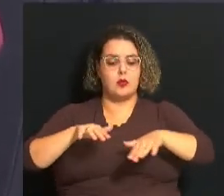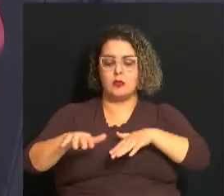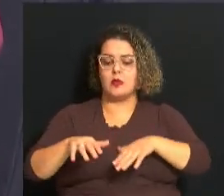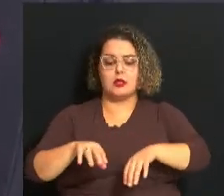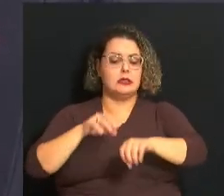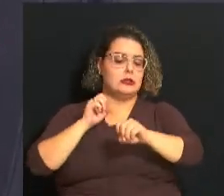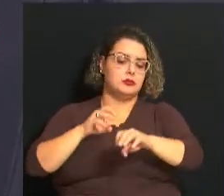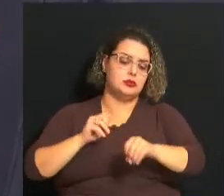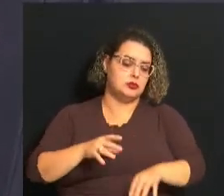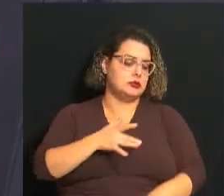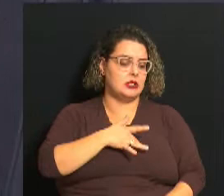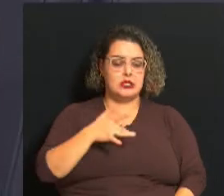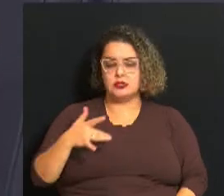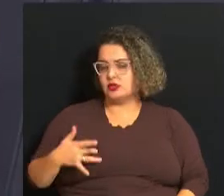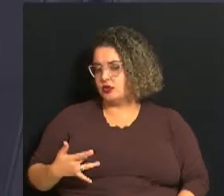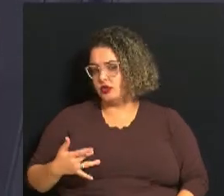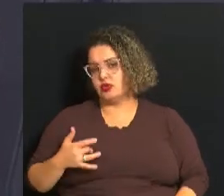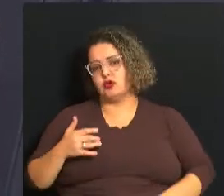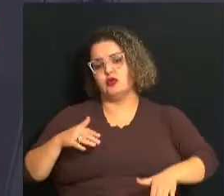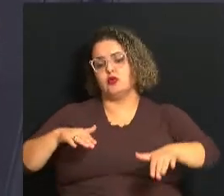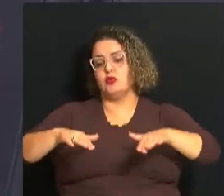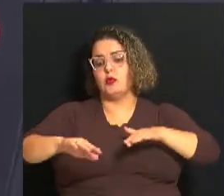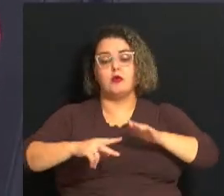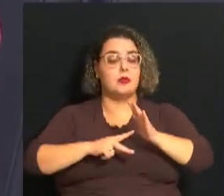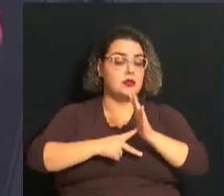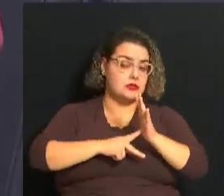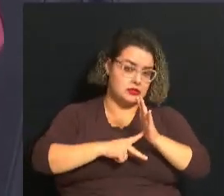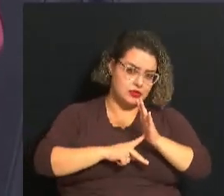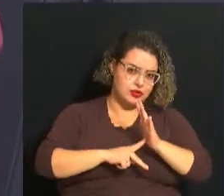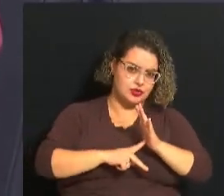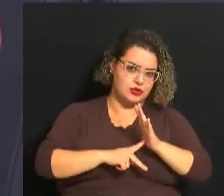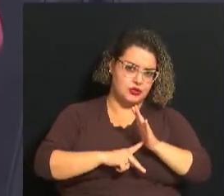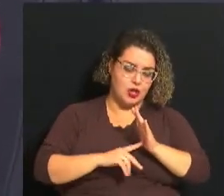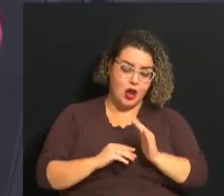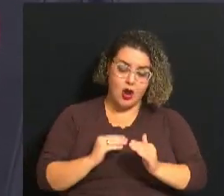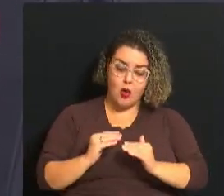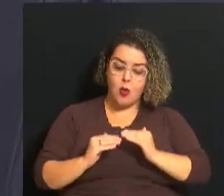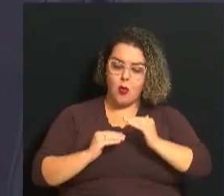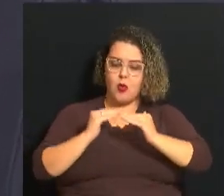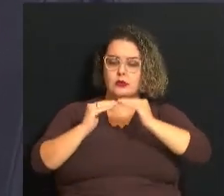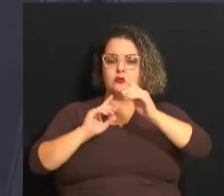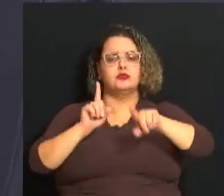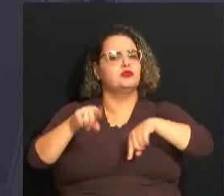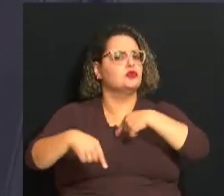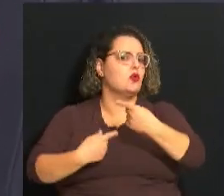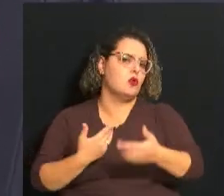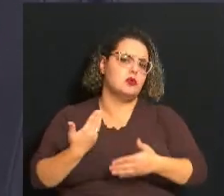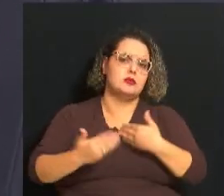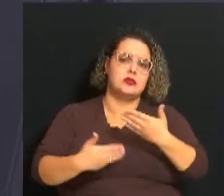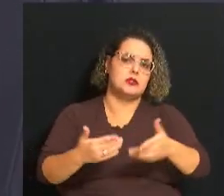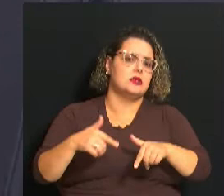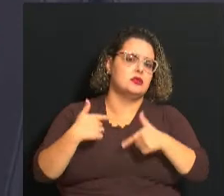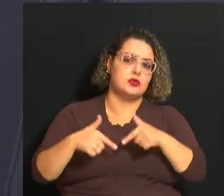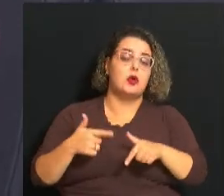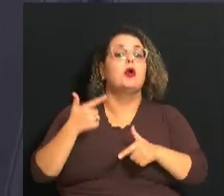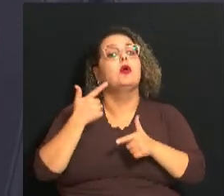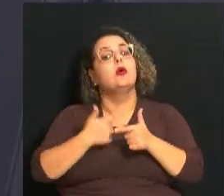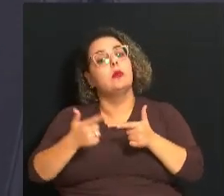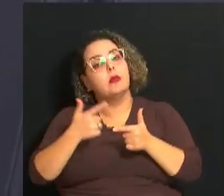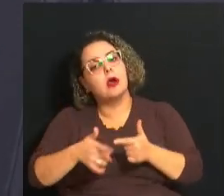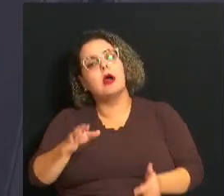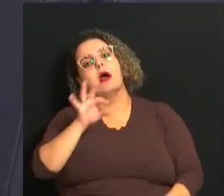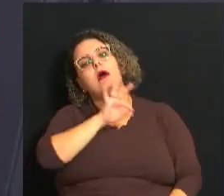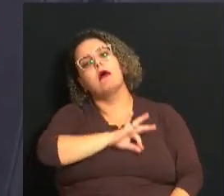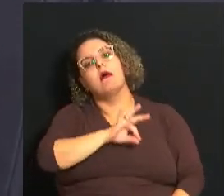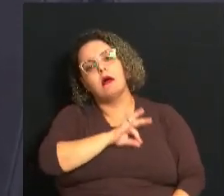da saúde e do movimento sindical é a construção de outros processos trabalho nosso problema é salário